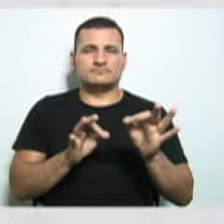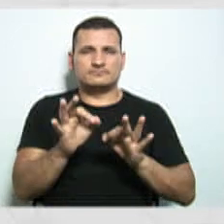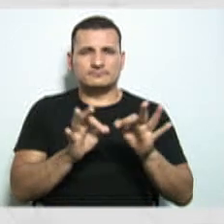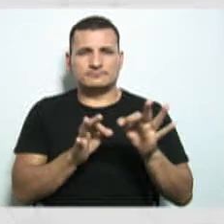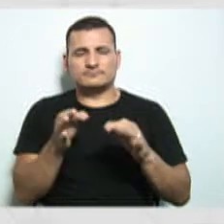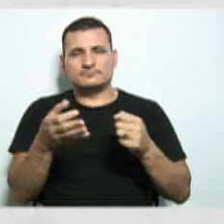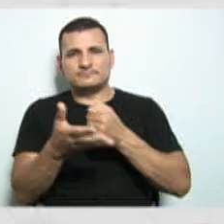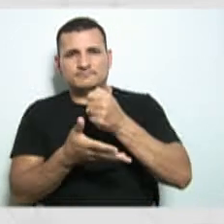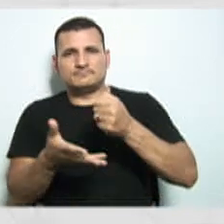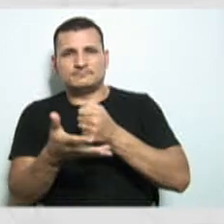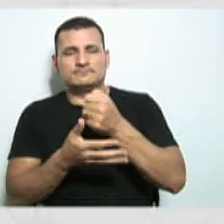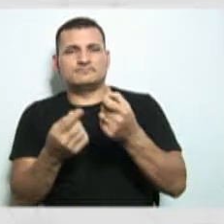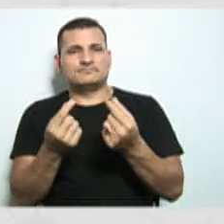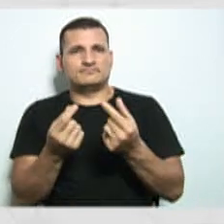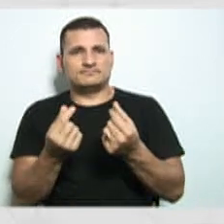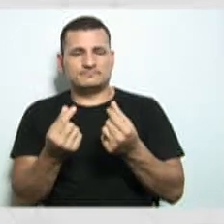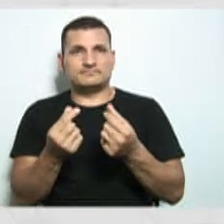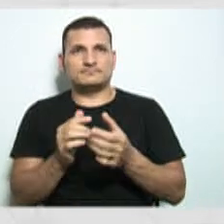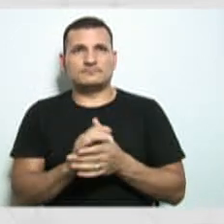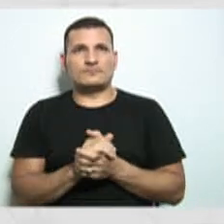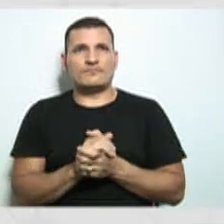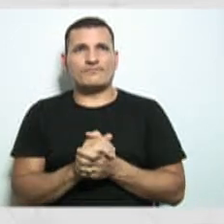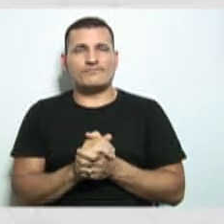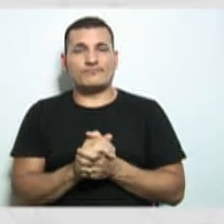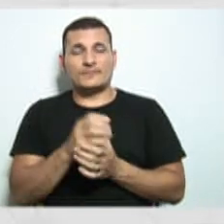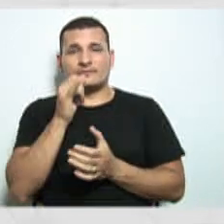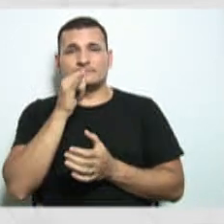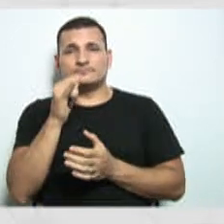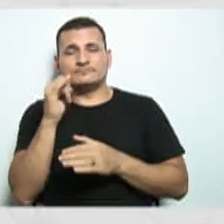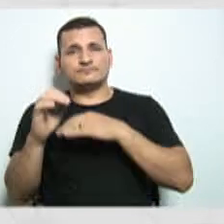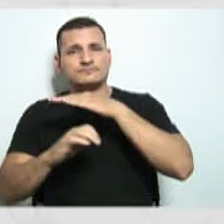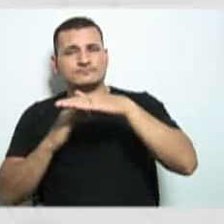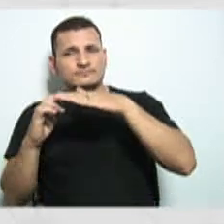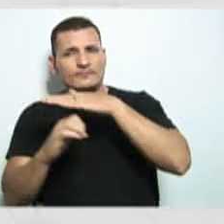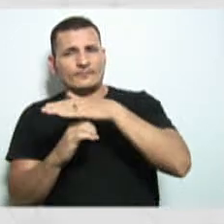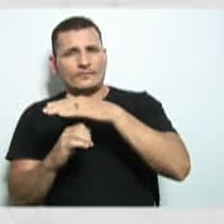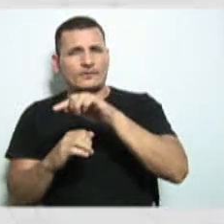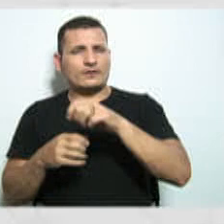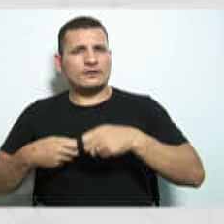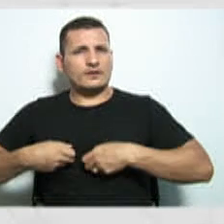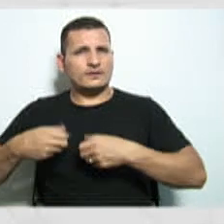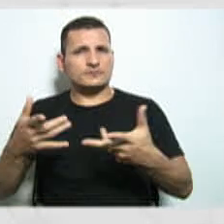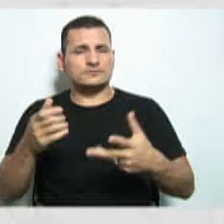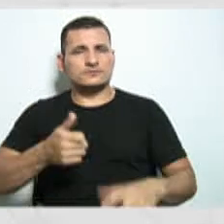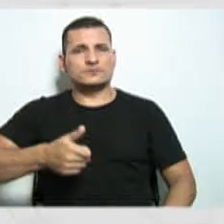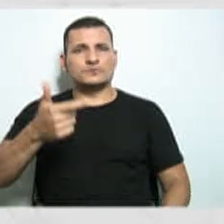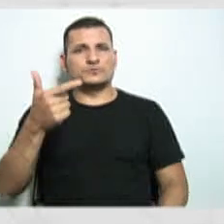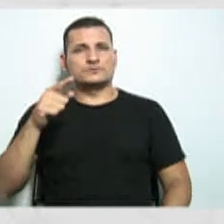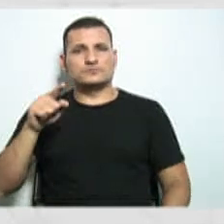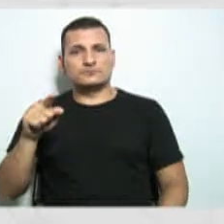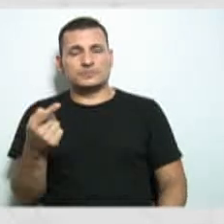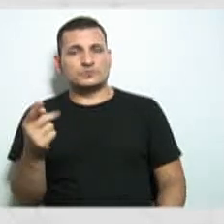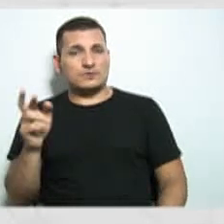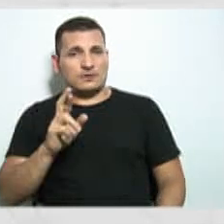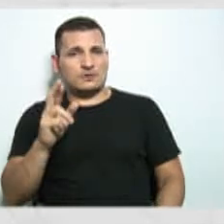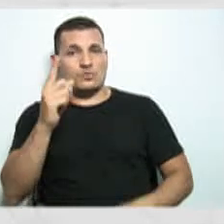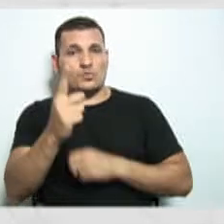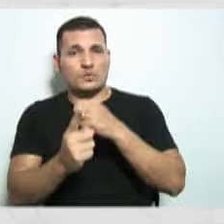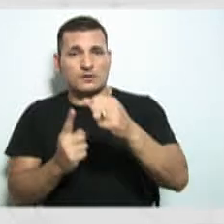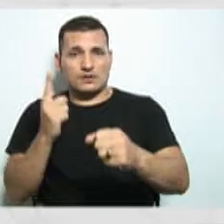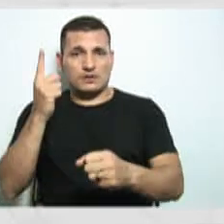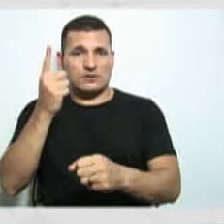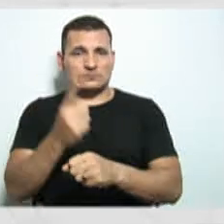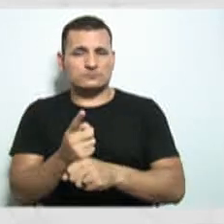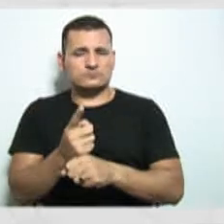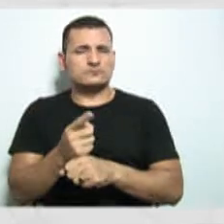que era aquele planejamento que, se a empresa tinha previsto gastar R$12.000 ao ano, né,